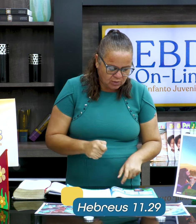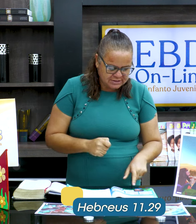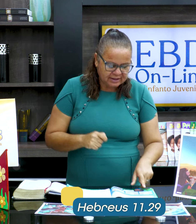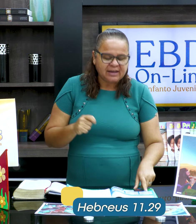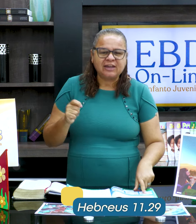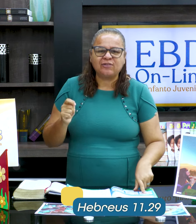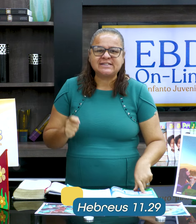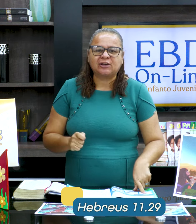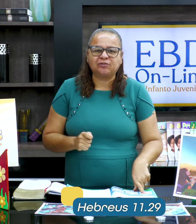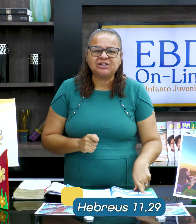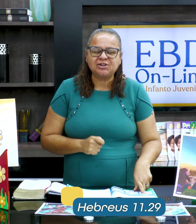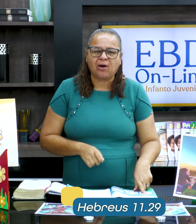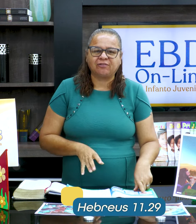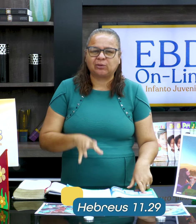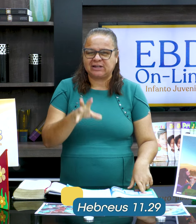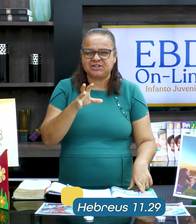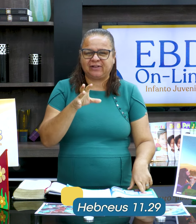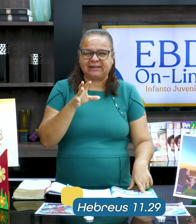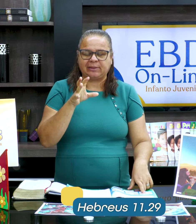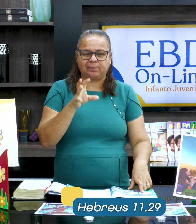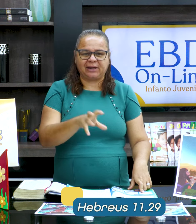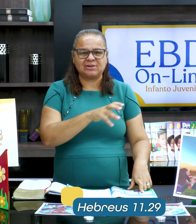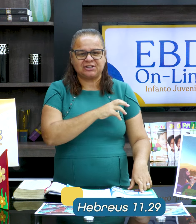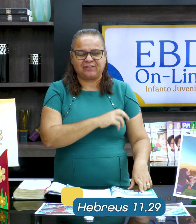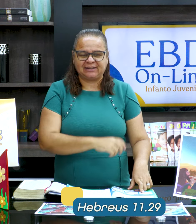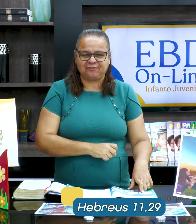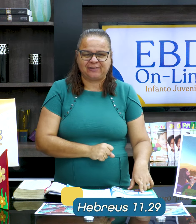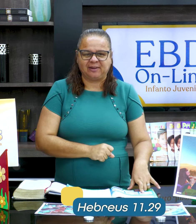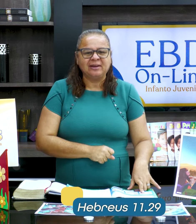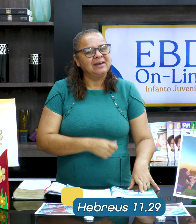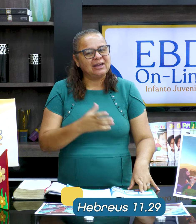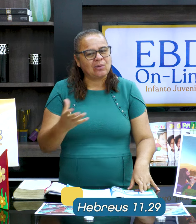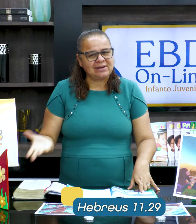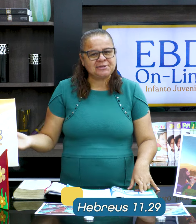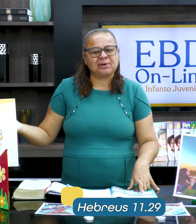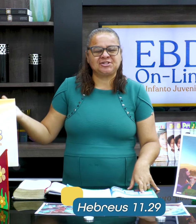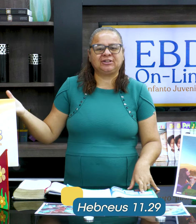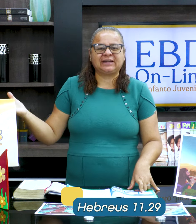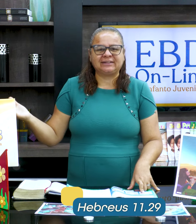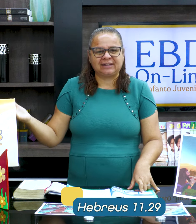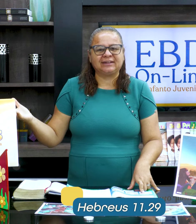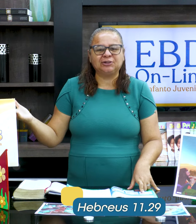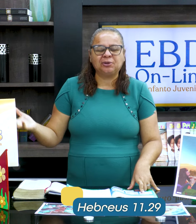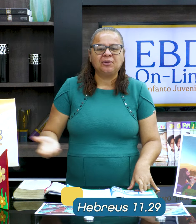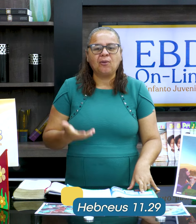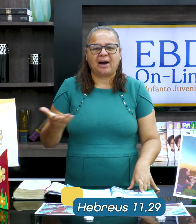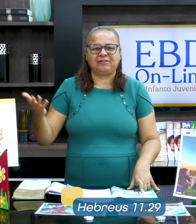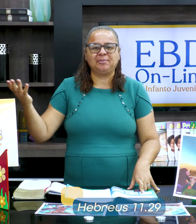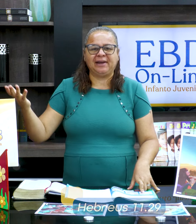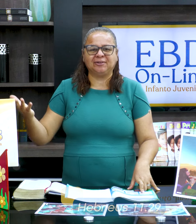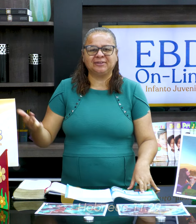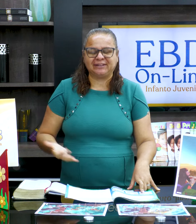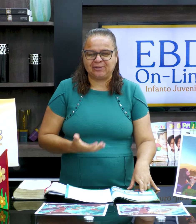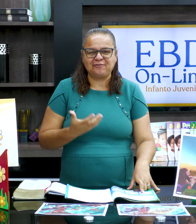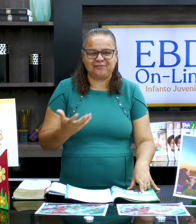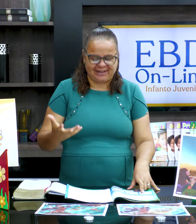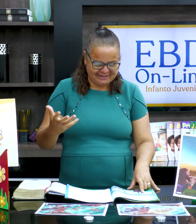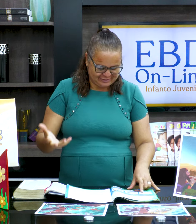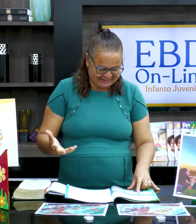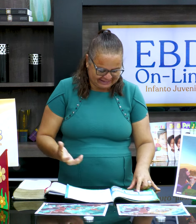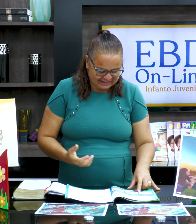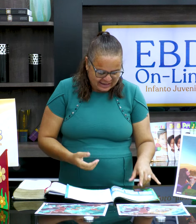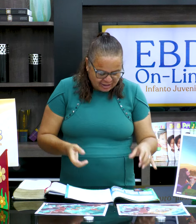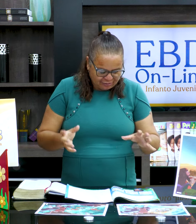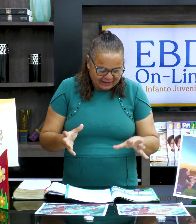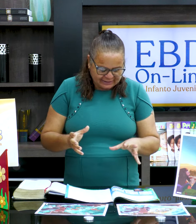Capítulo 11 e o Versículo 29 quando a gente fala de Hebreu a gente fala de fé e qual lição que a gente tá tratando o mar vermelho então é fé